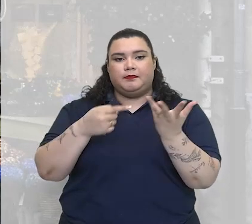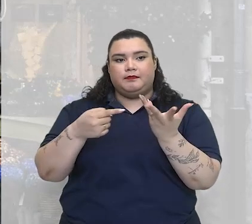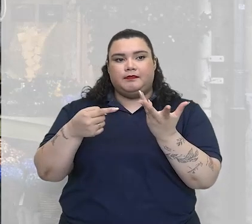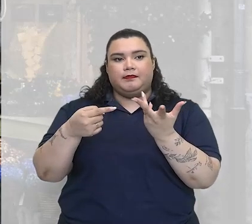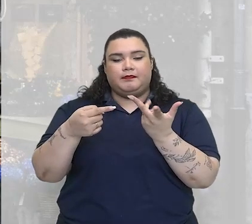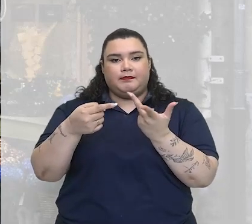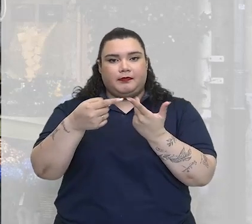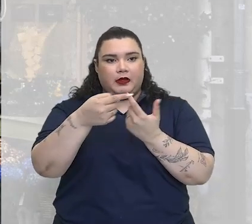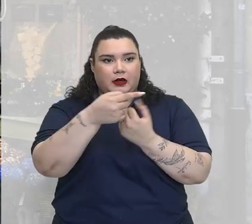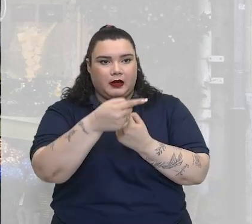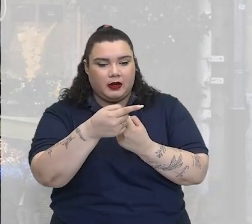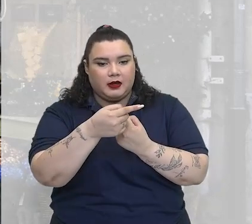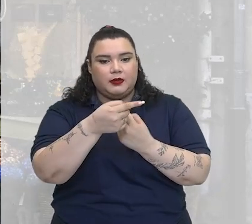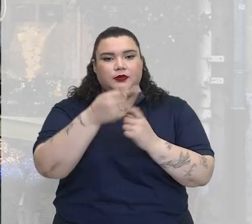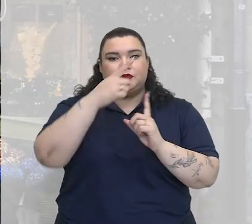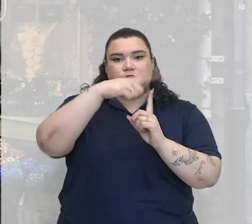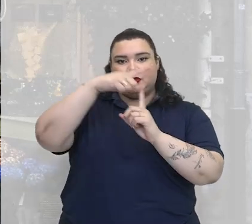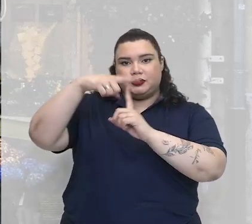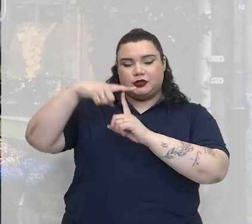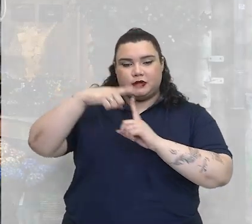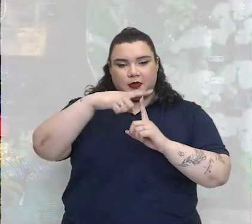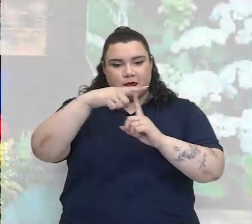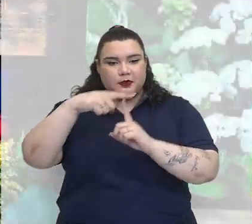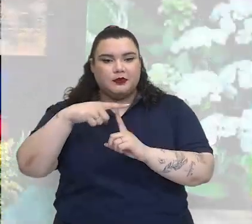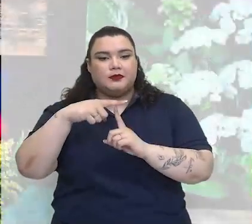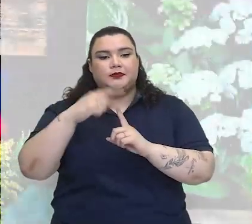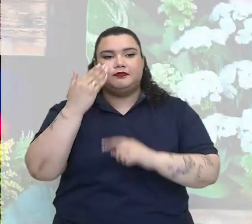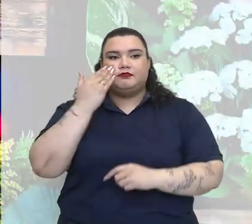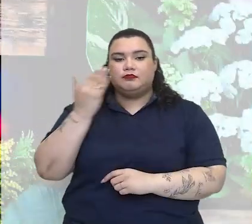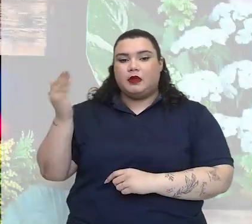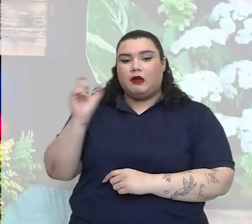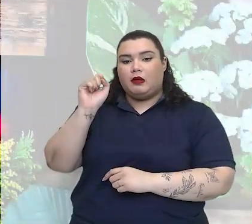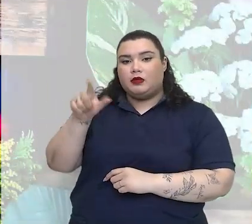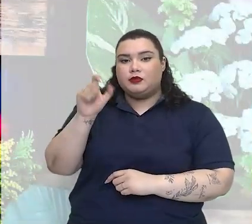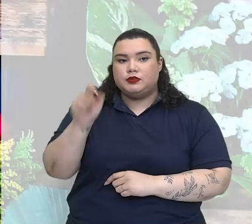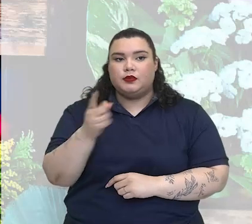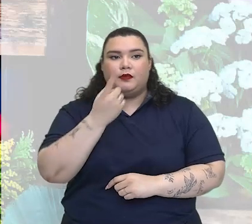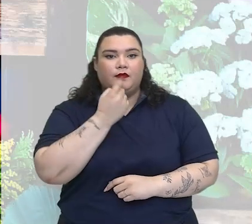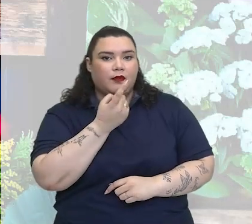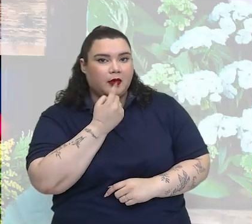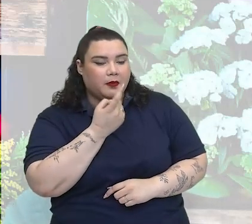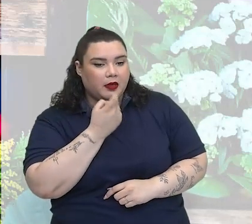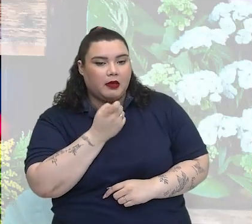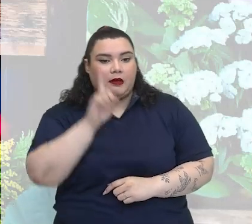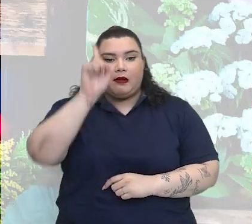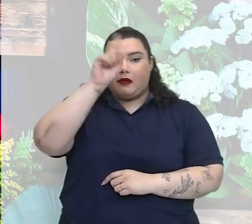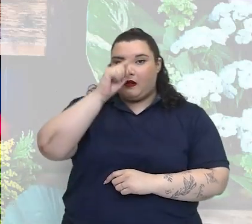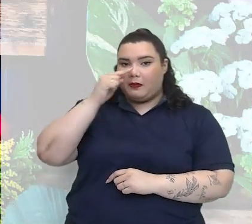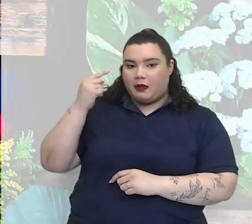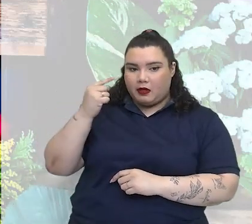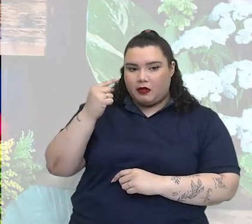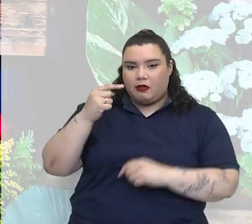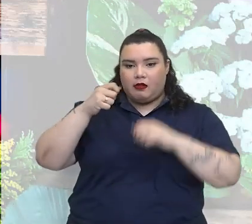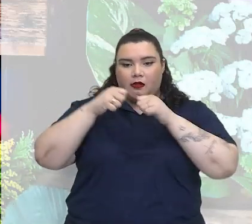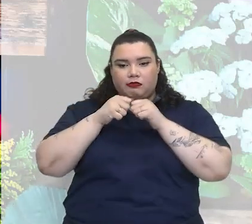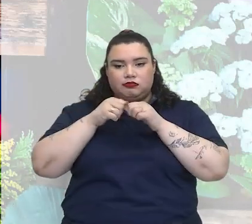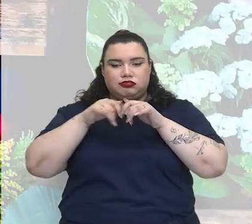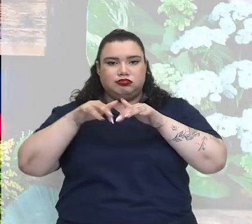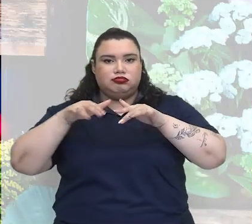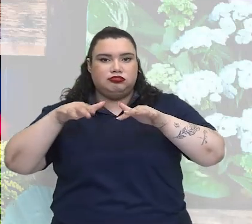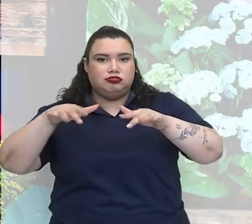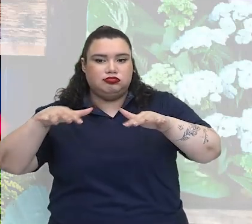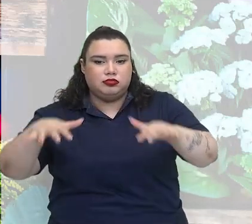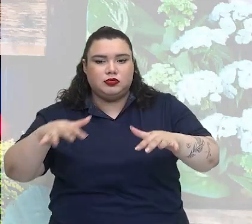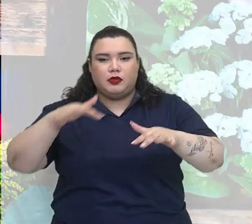margaridas, cravos, rosas e camélias. Azuis, vermelhas, amarelas.